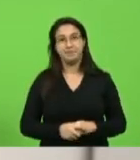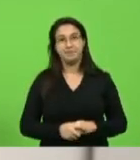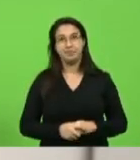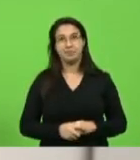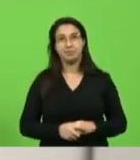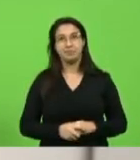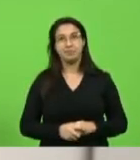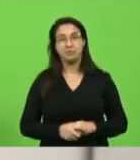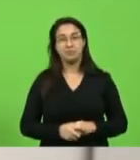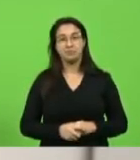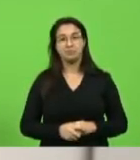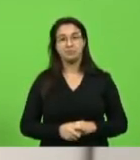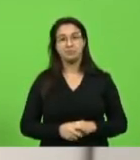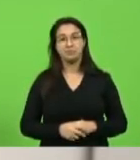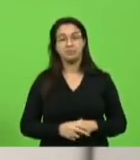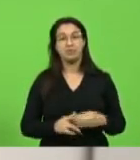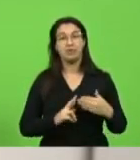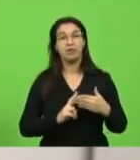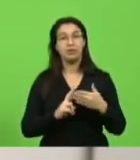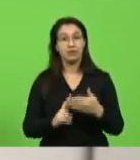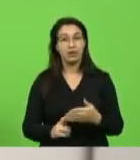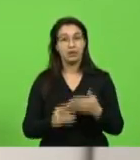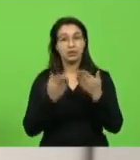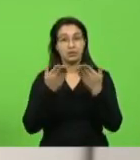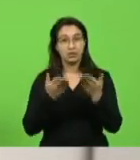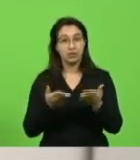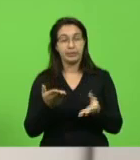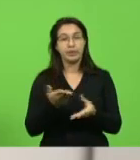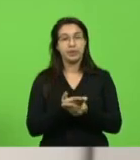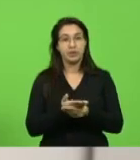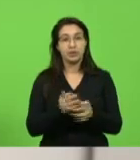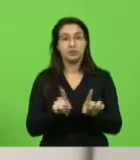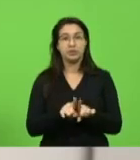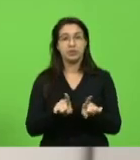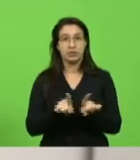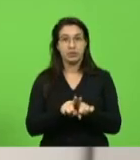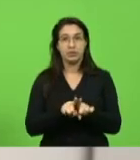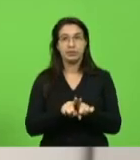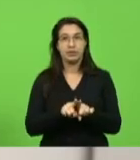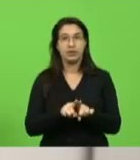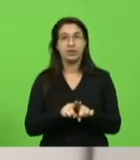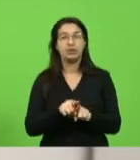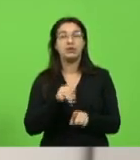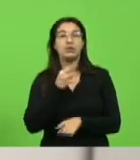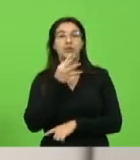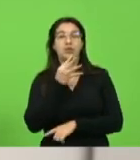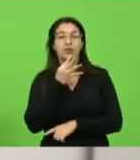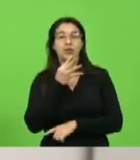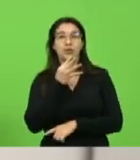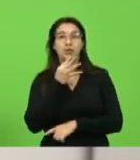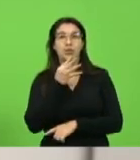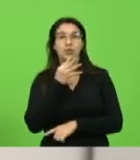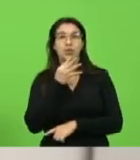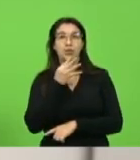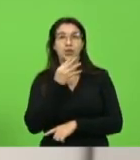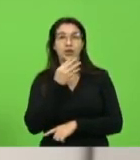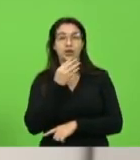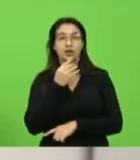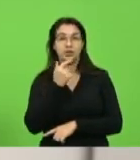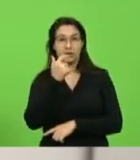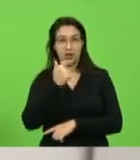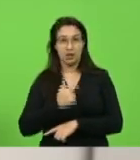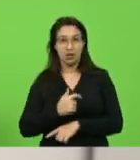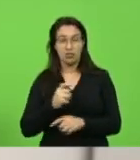uma referência que deste processo também conhecem muito bem os meus assessores